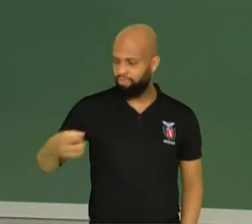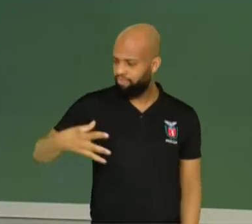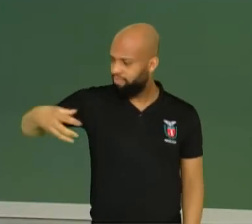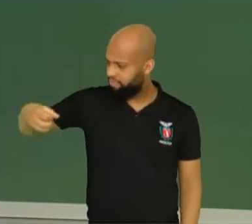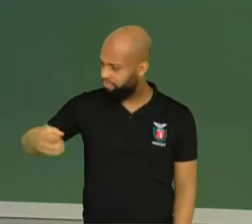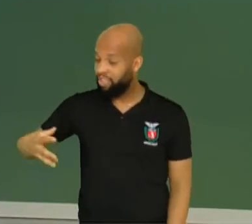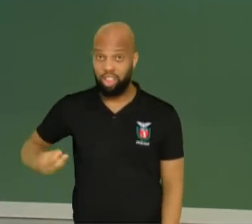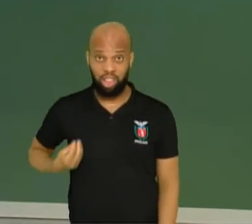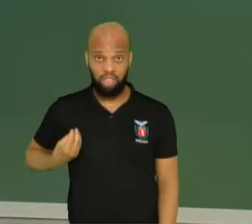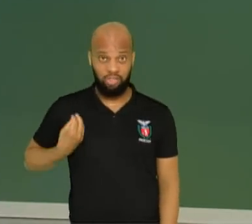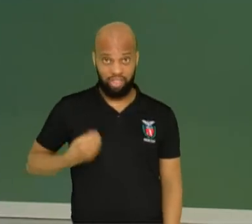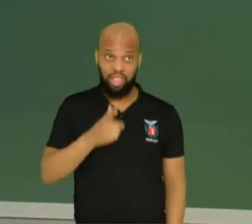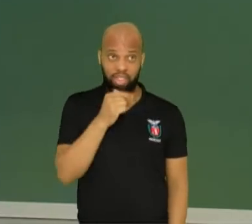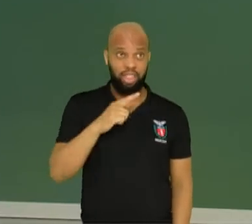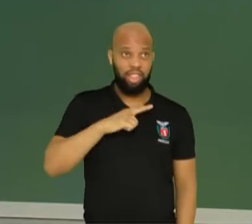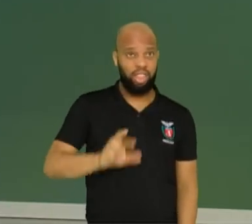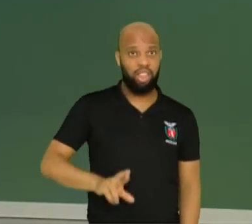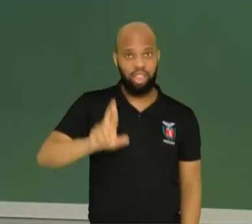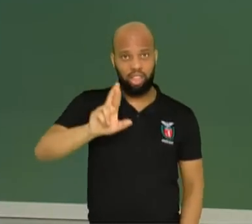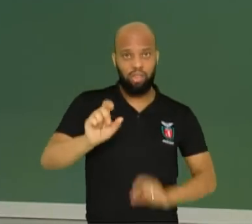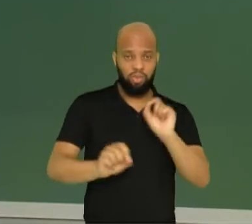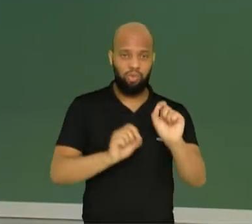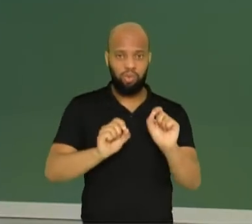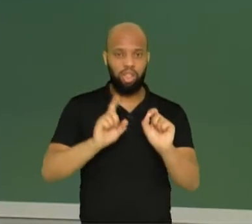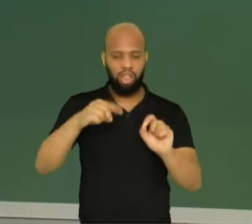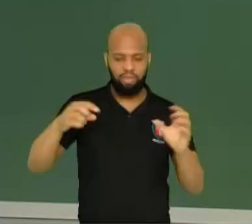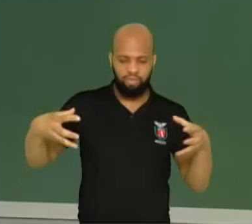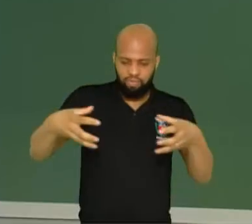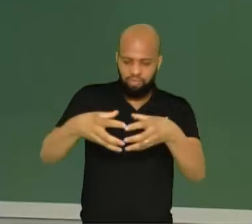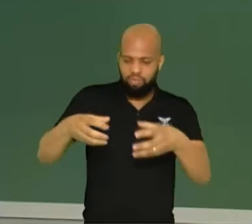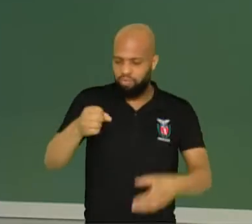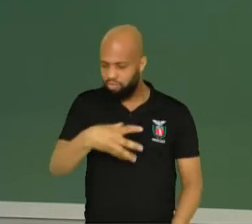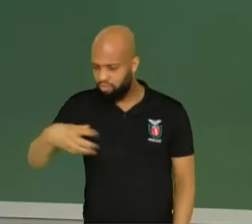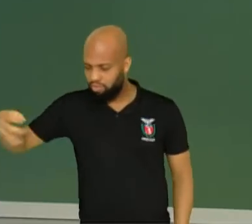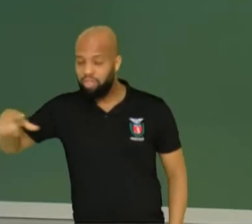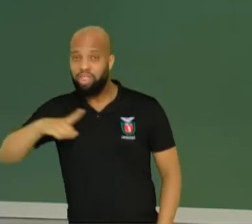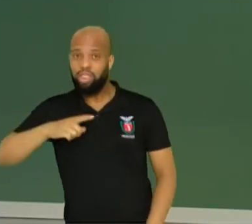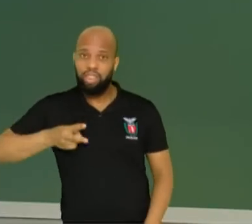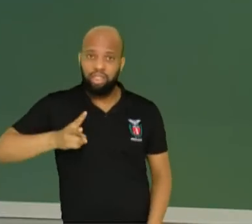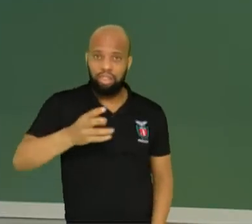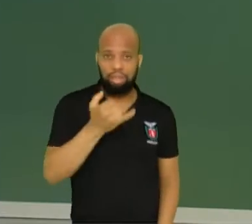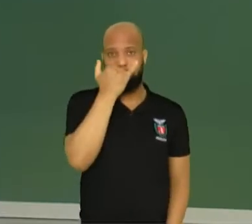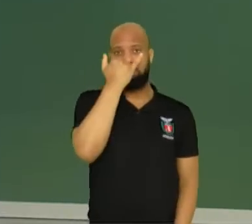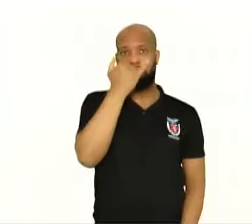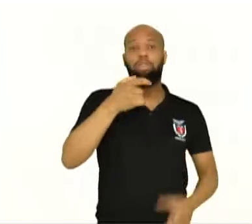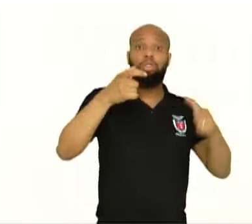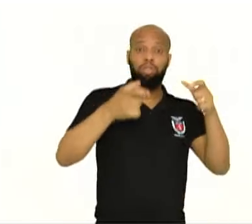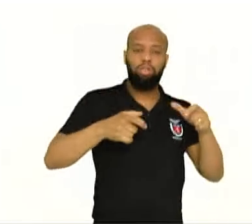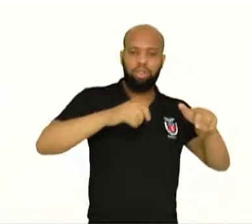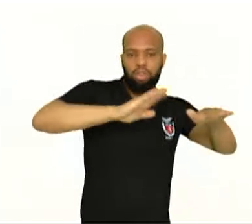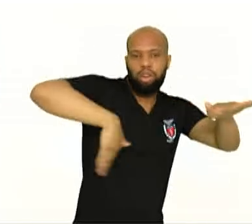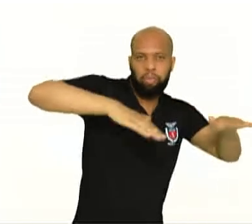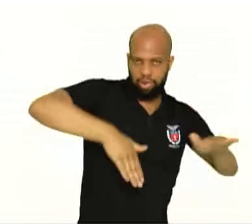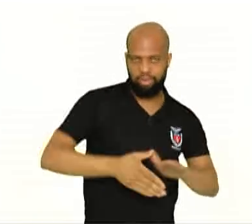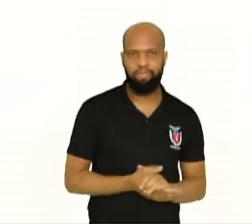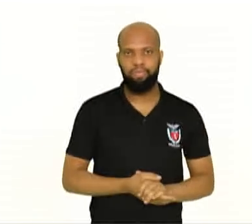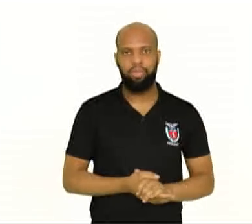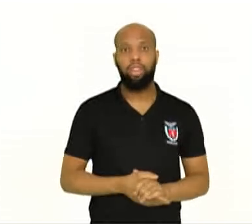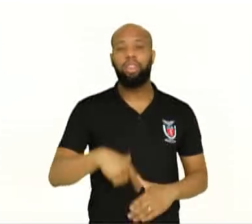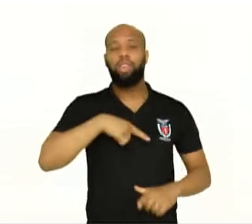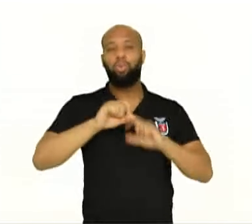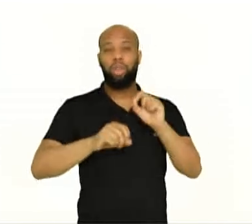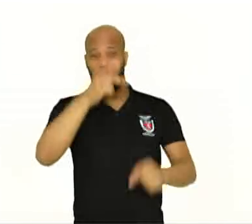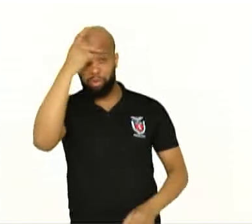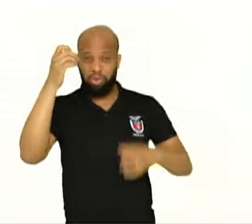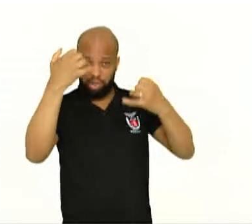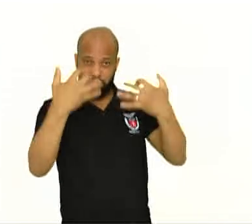são exemplos de representantes do filo Cnidaria, que frequentemente causam acidentes nas praias. São comuns relatos de